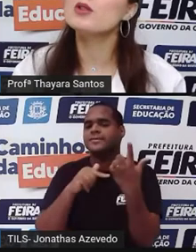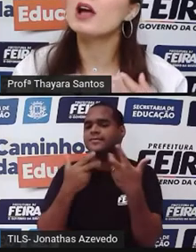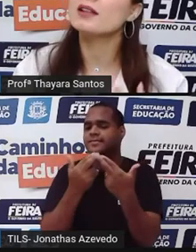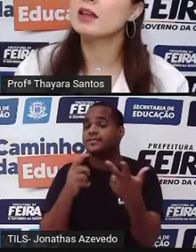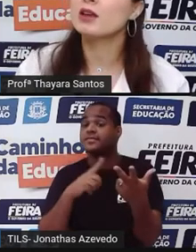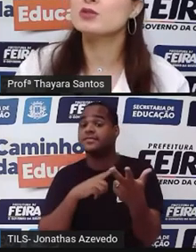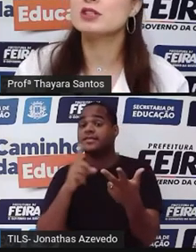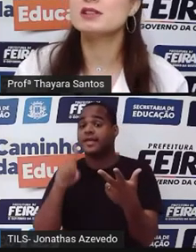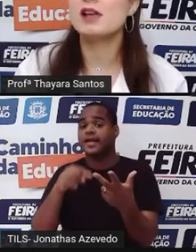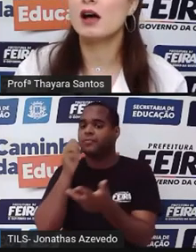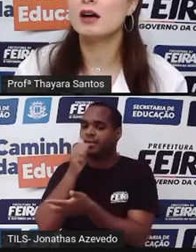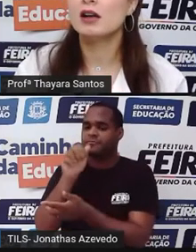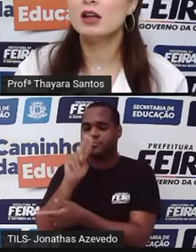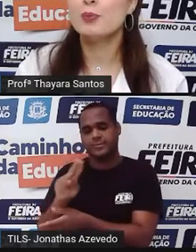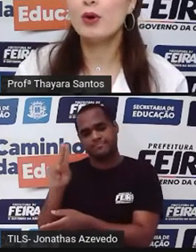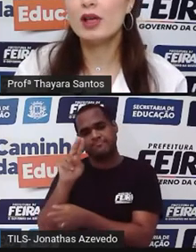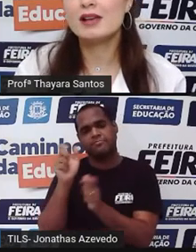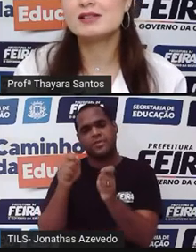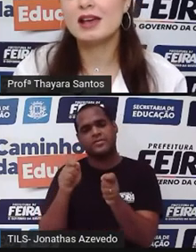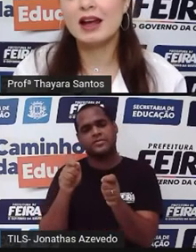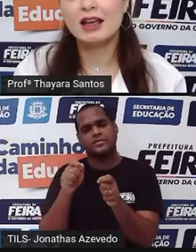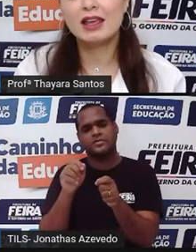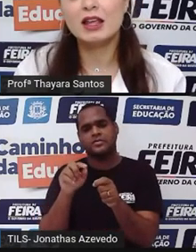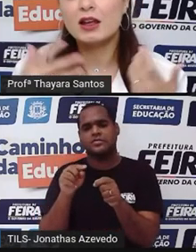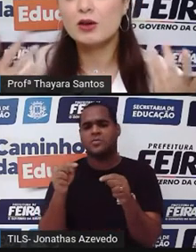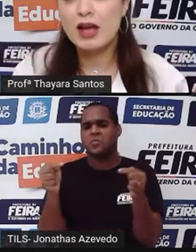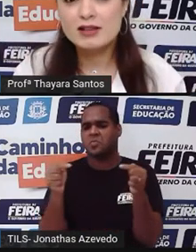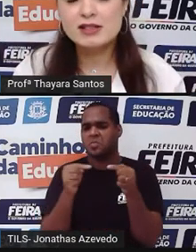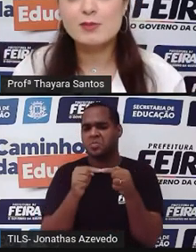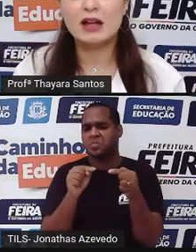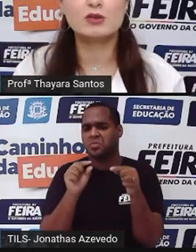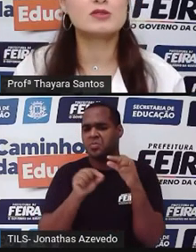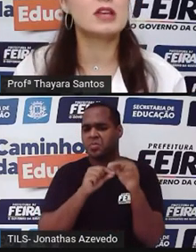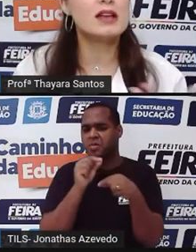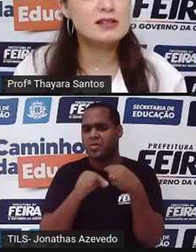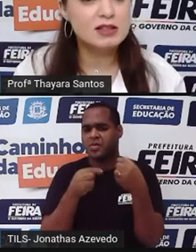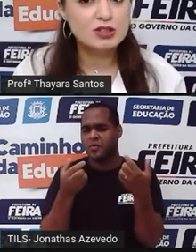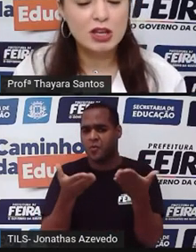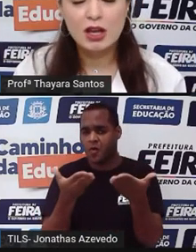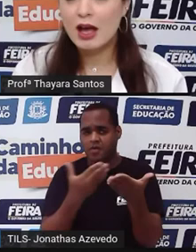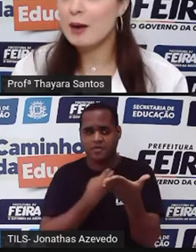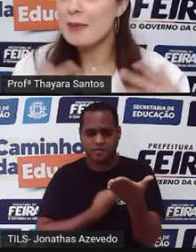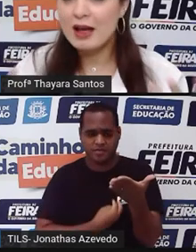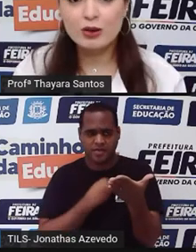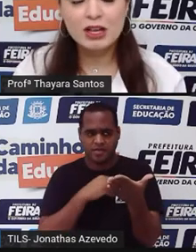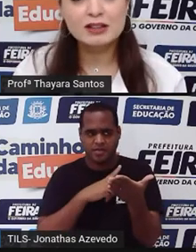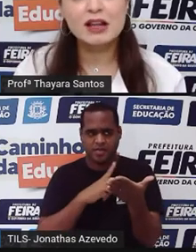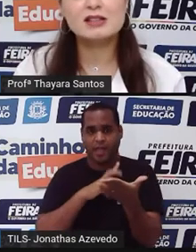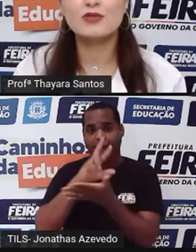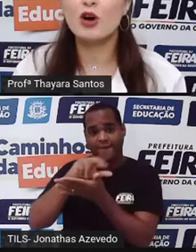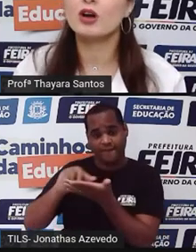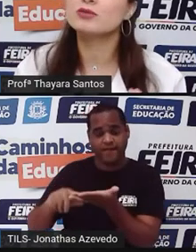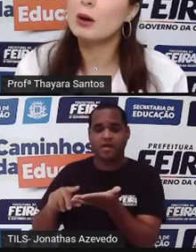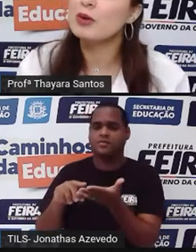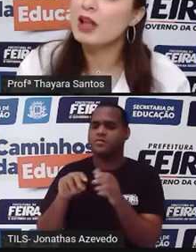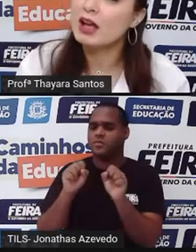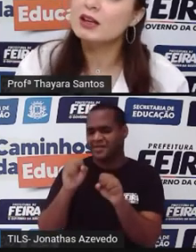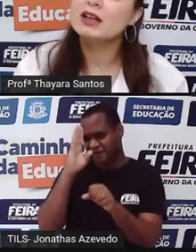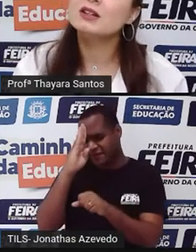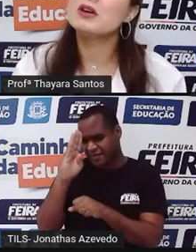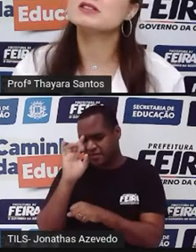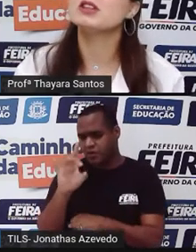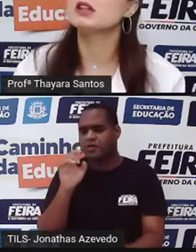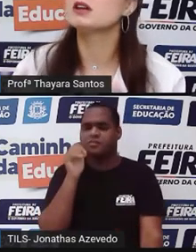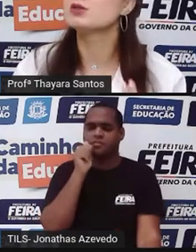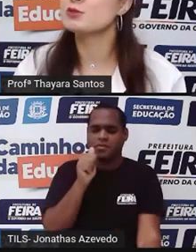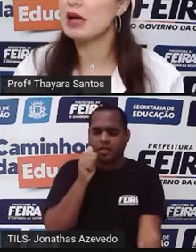métodos que a mulher tem que utilizar e por que será que esses métodos que existem a maioria deles focam na